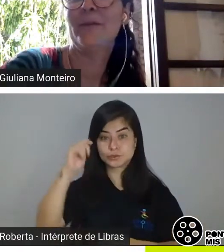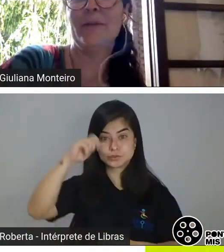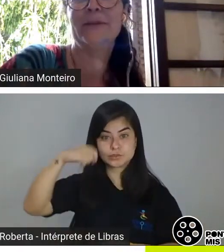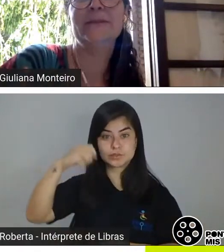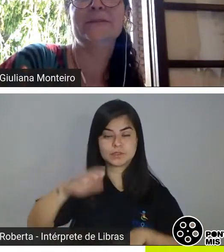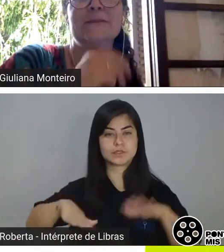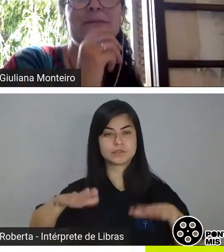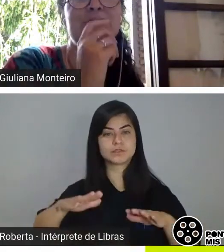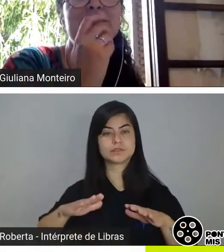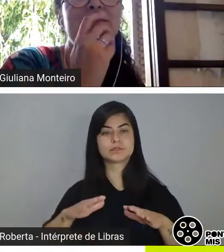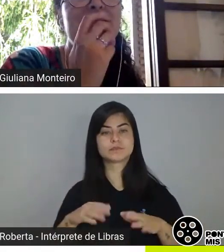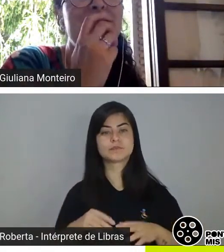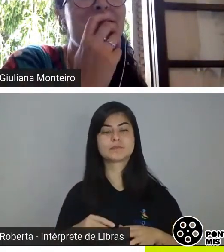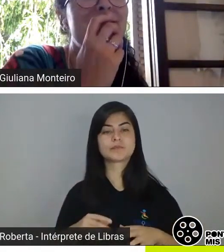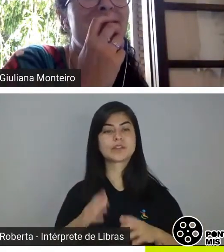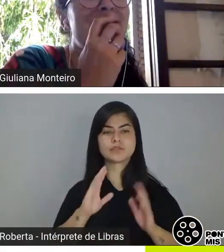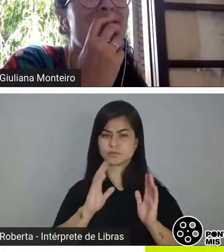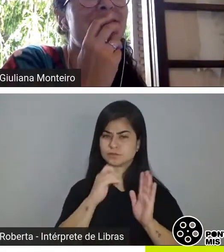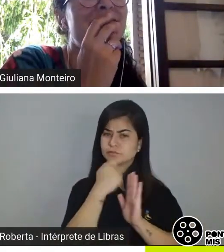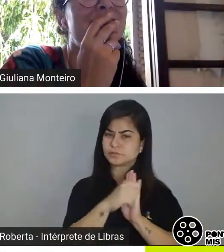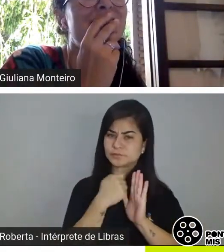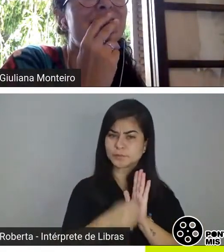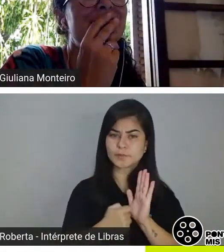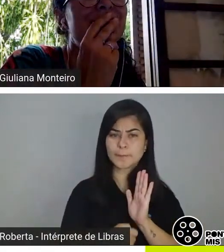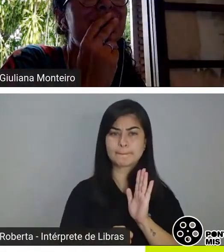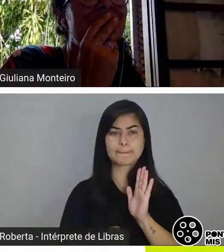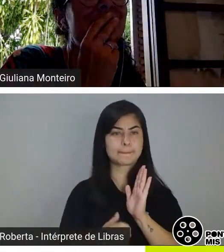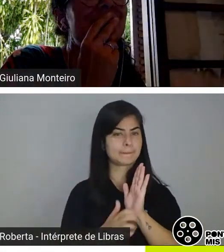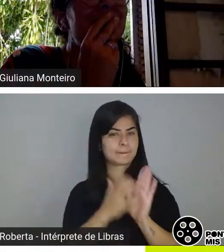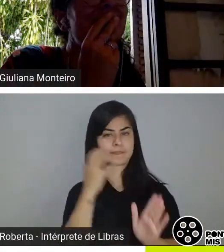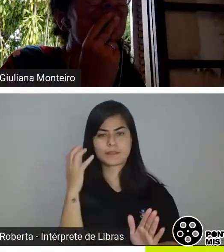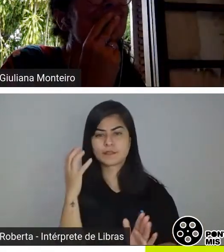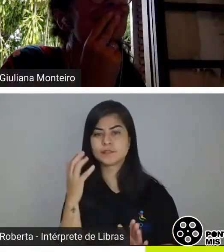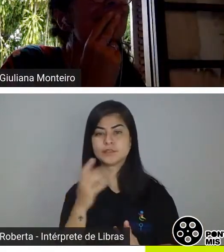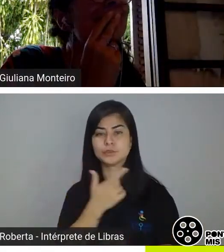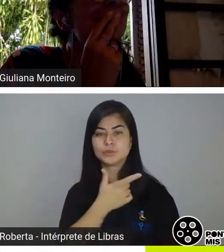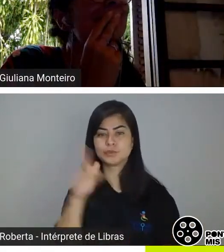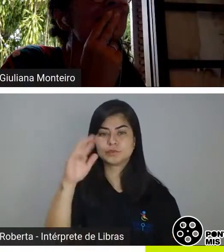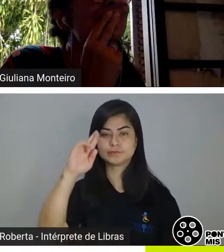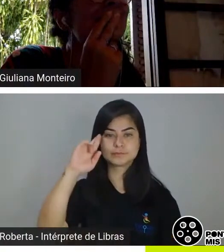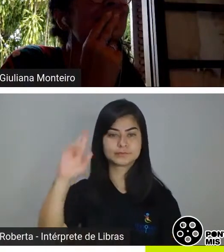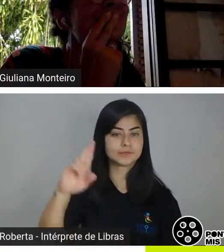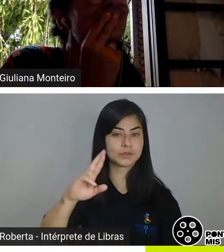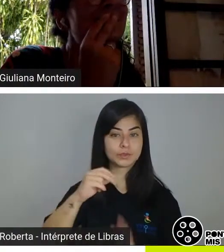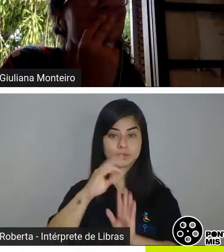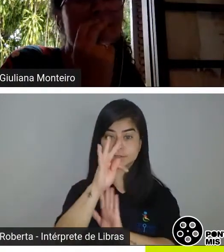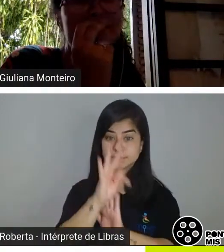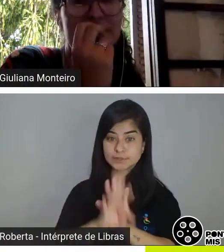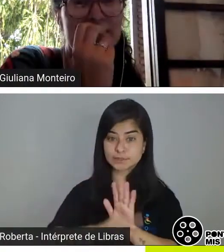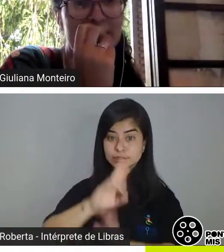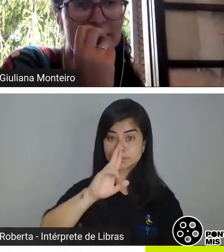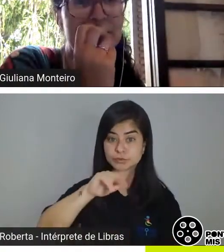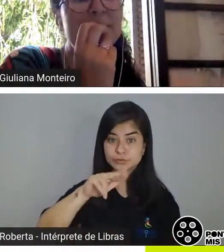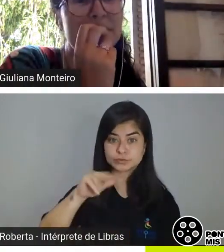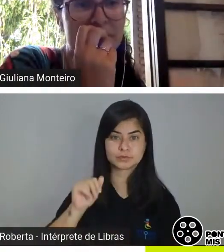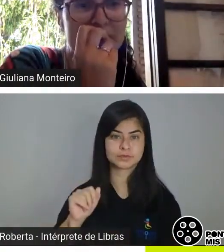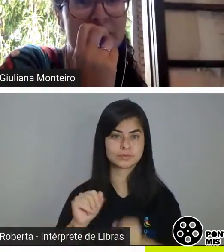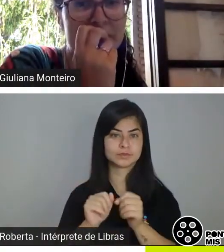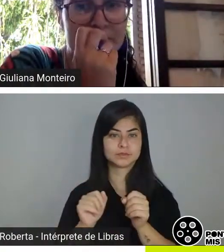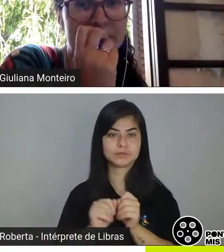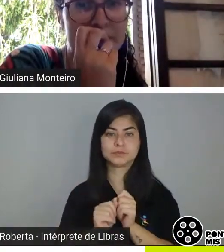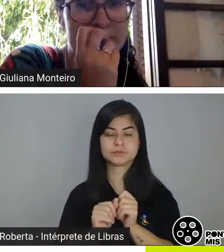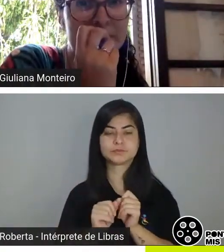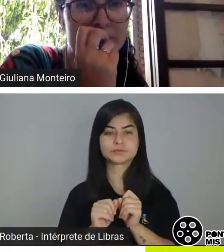vezes, eu já escrevi muitas vezes para outros diretores, mas eu nunca dirigi um texto que não fosse meu. Então, eu me considero mais